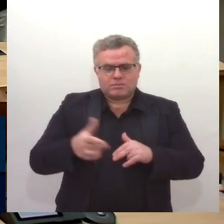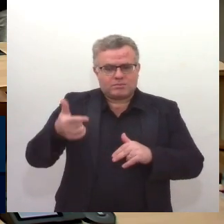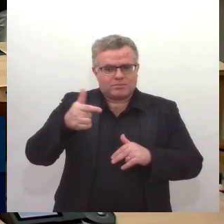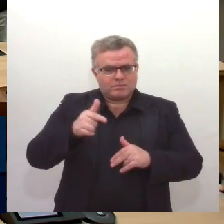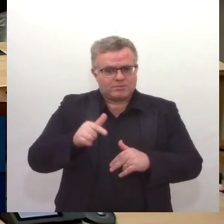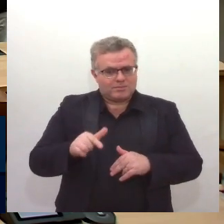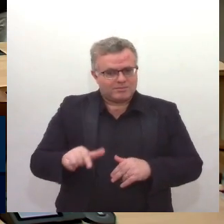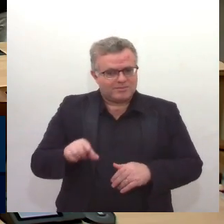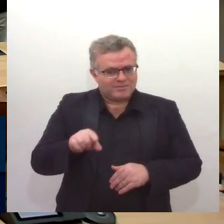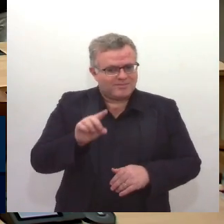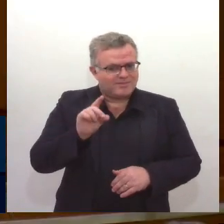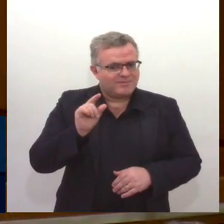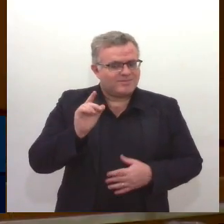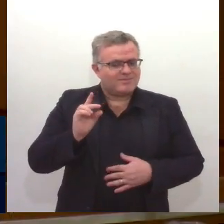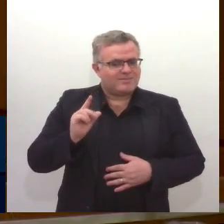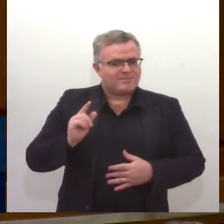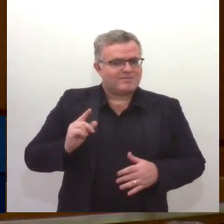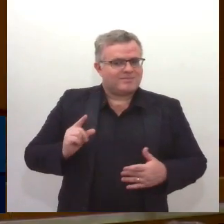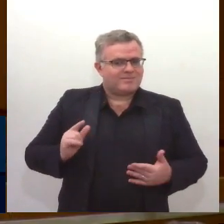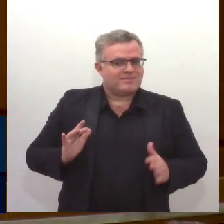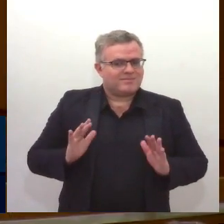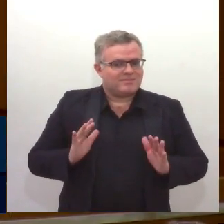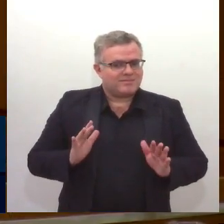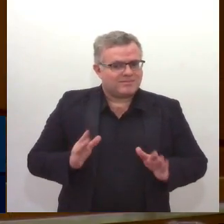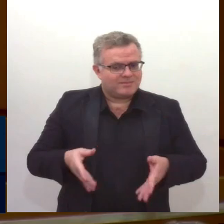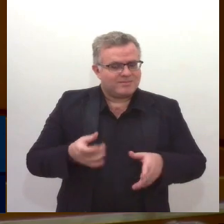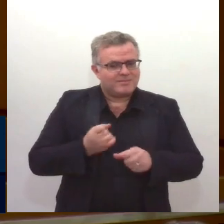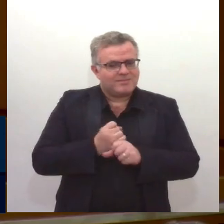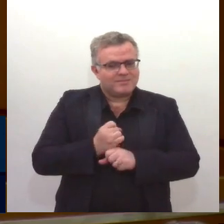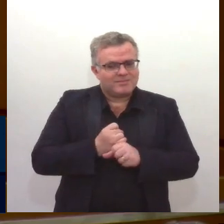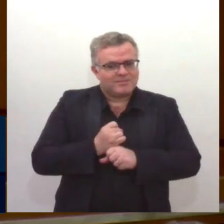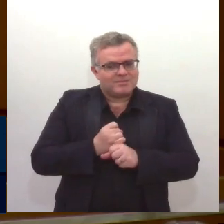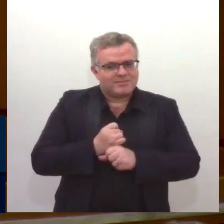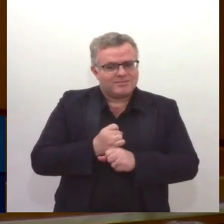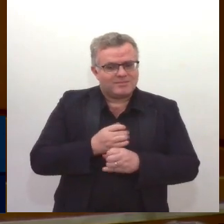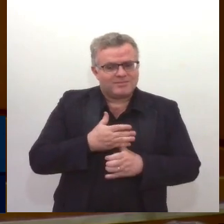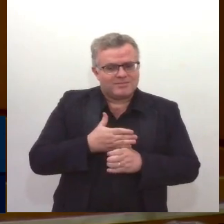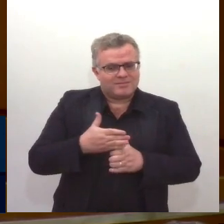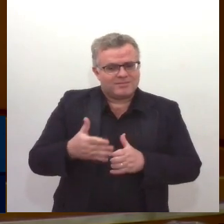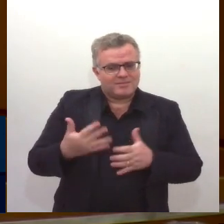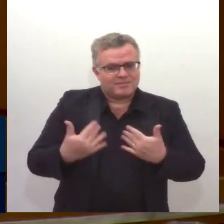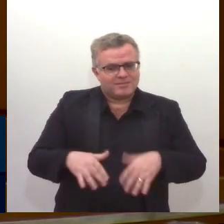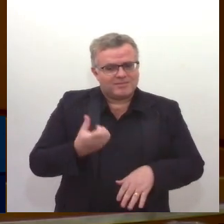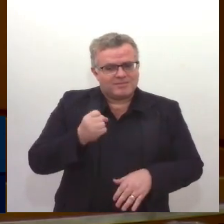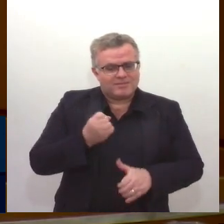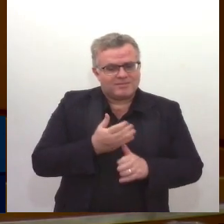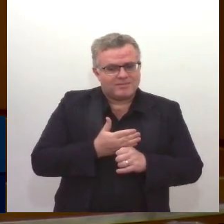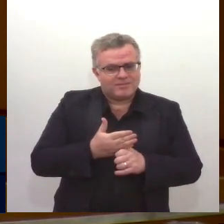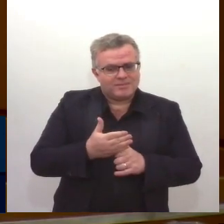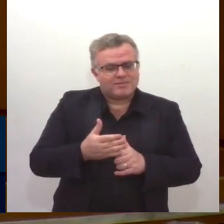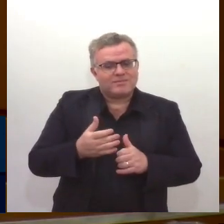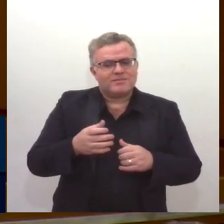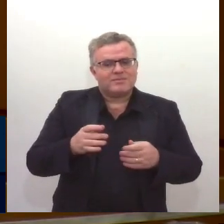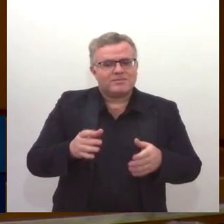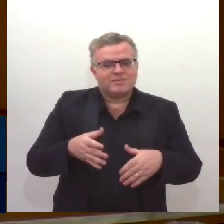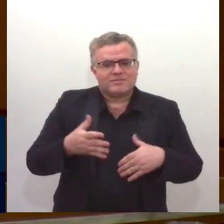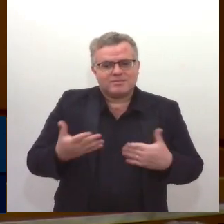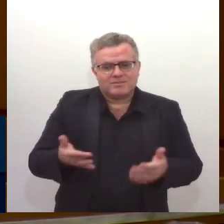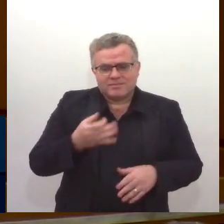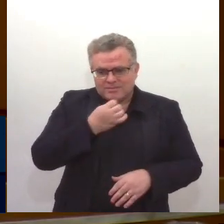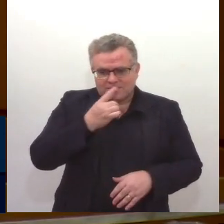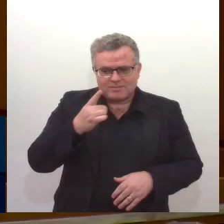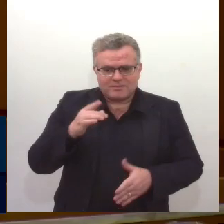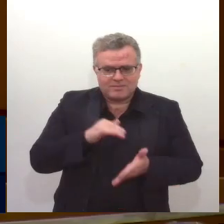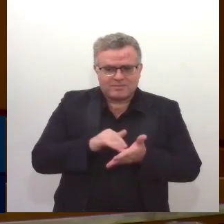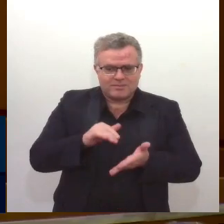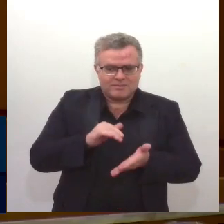ocupou por muitos anos, 8 anos. Bom dia, secretário Paulo Júnior, bom dia